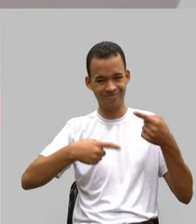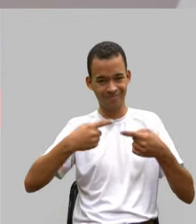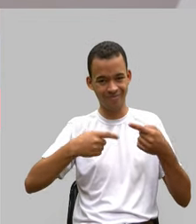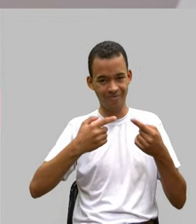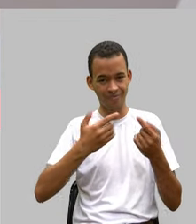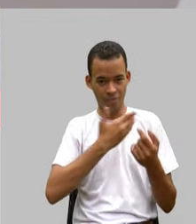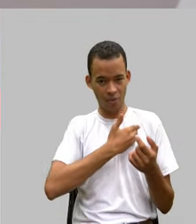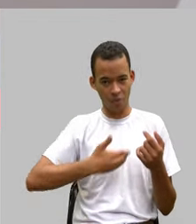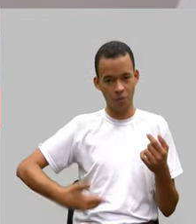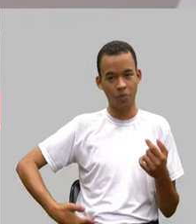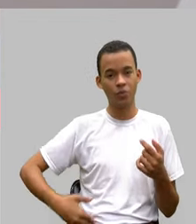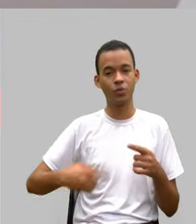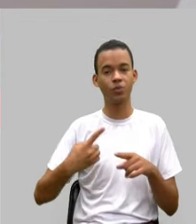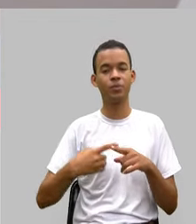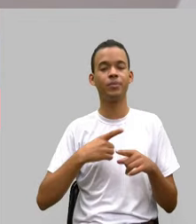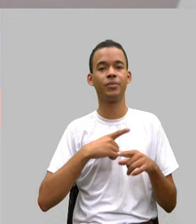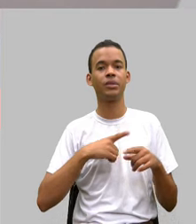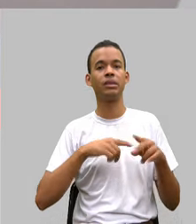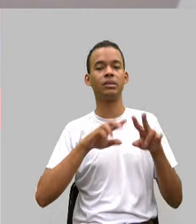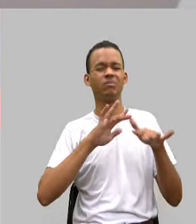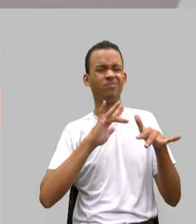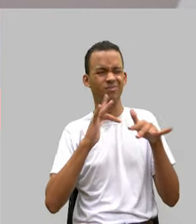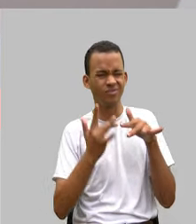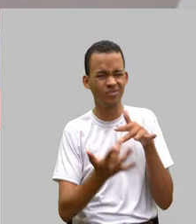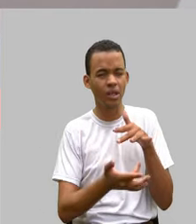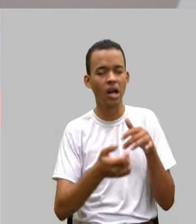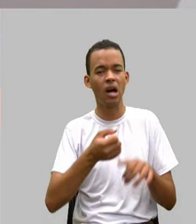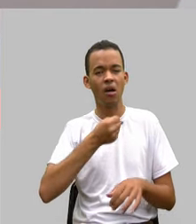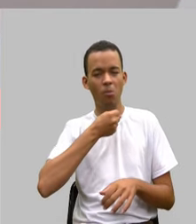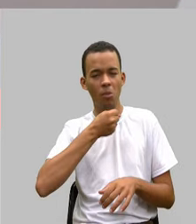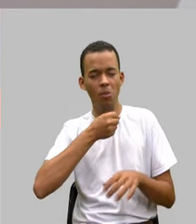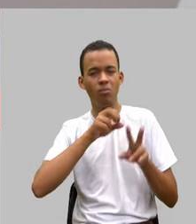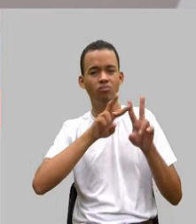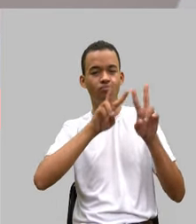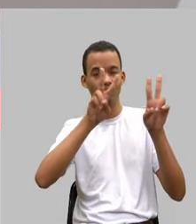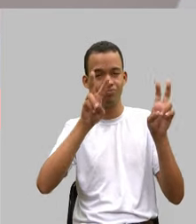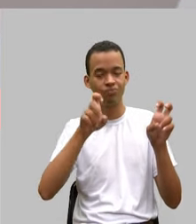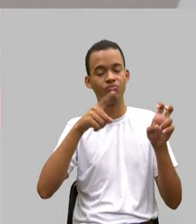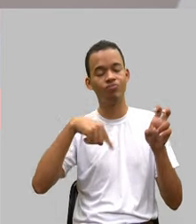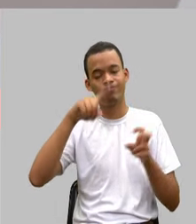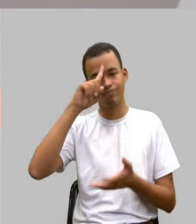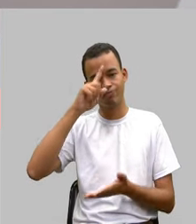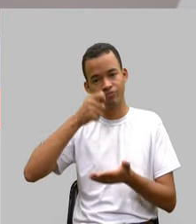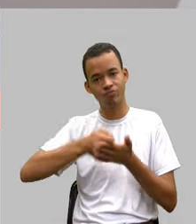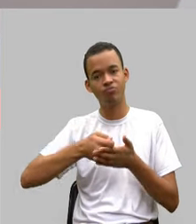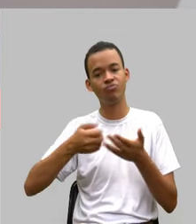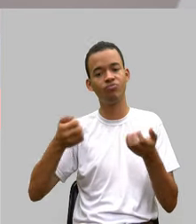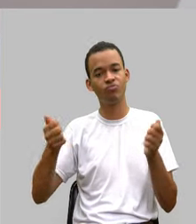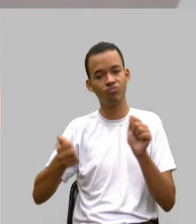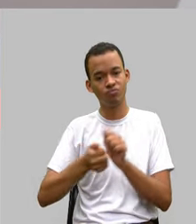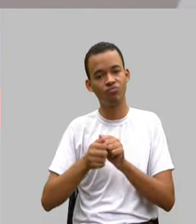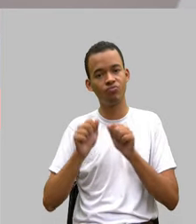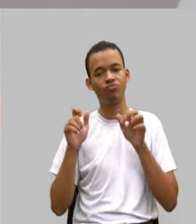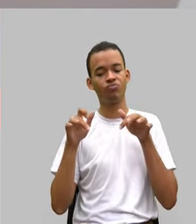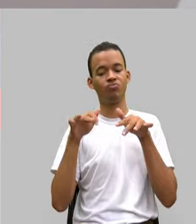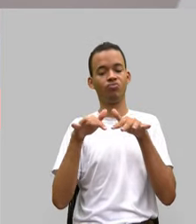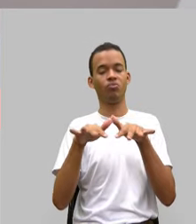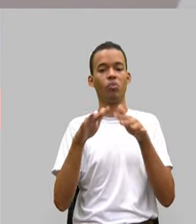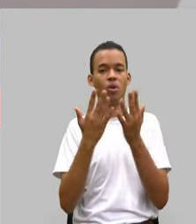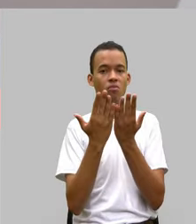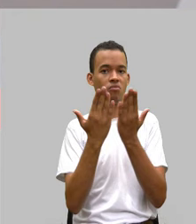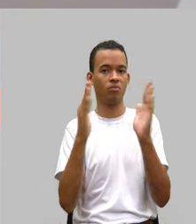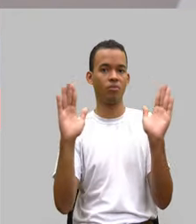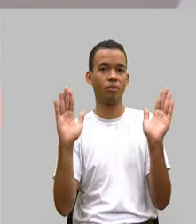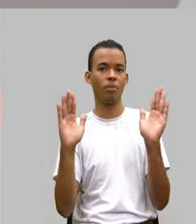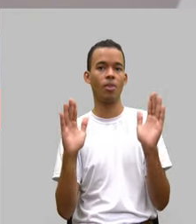semana né foi Teve muita mídia e tudo a gente resolveu fazer aqui e e eu Presidente o debate